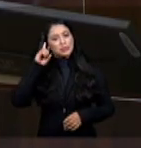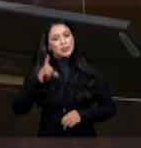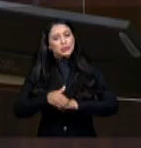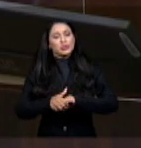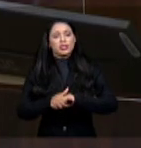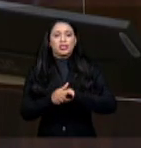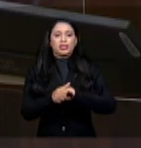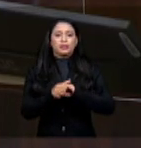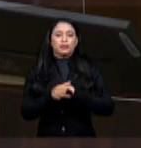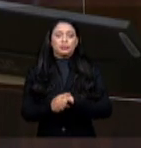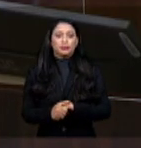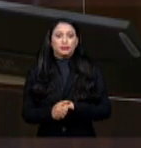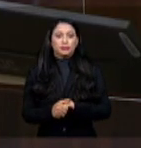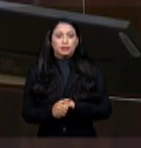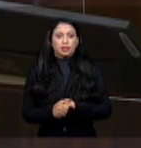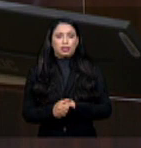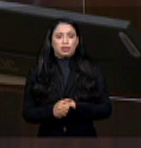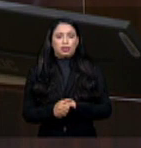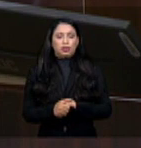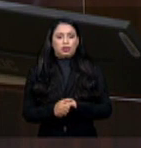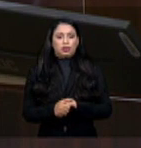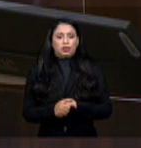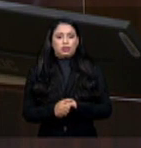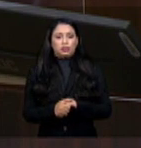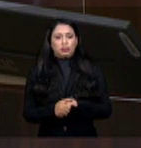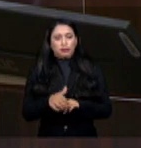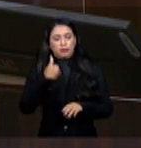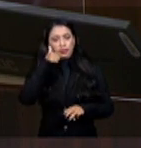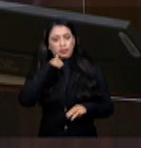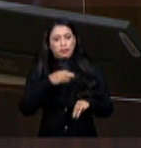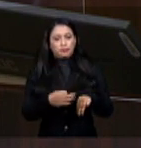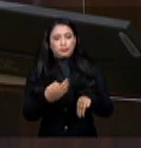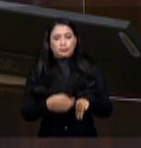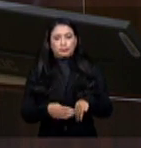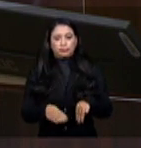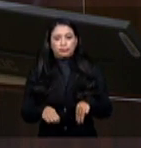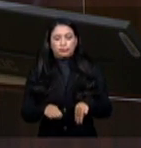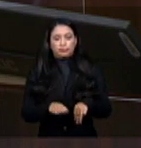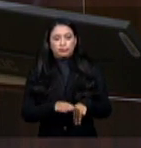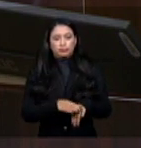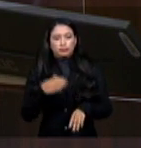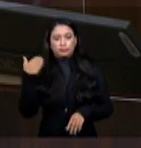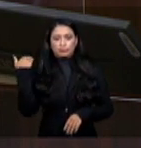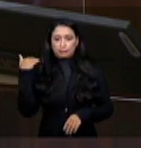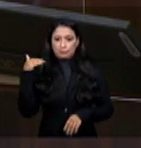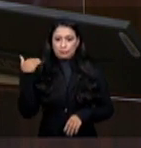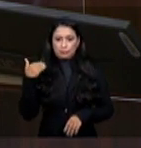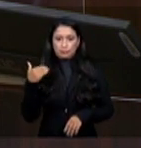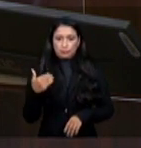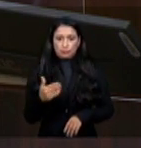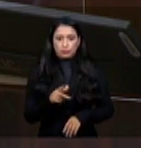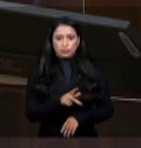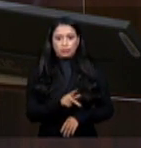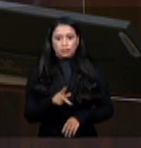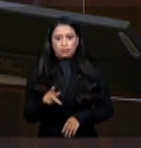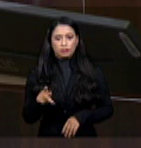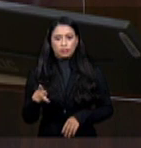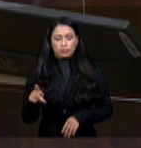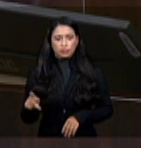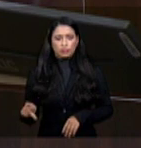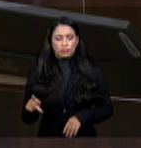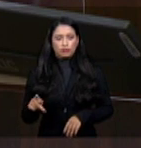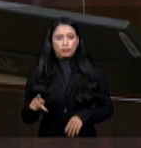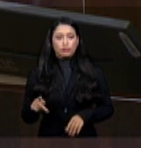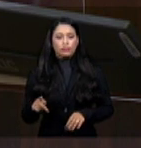cumprimento a ministra Cármen Lúcia que Preside este